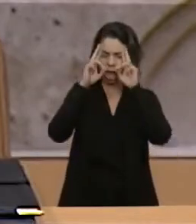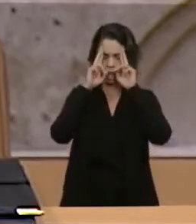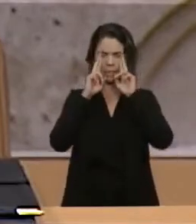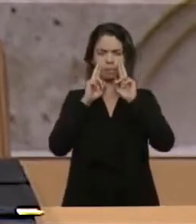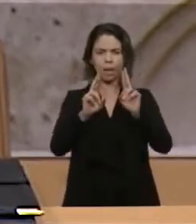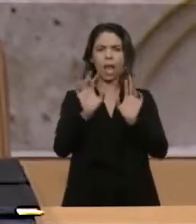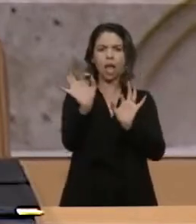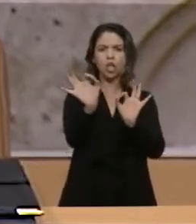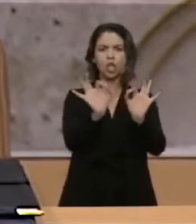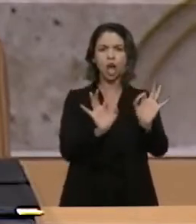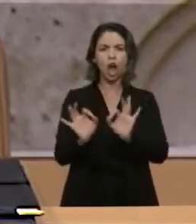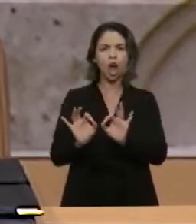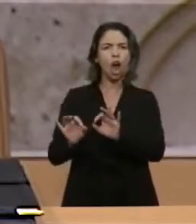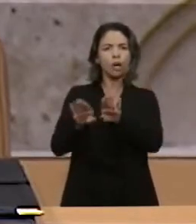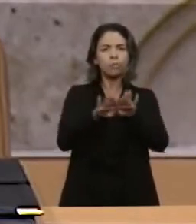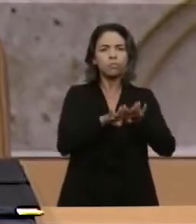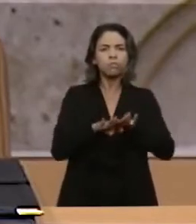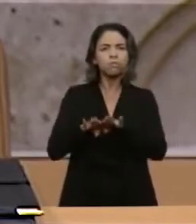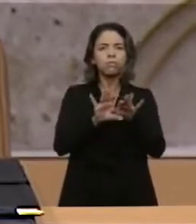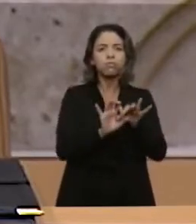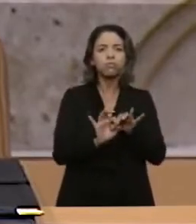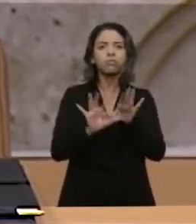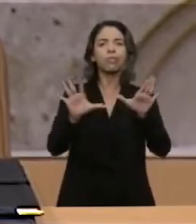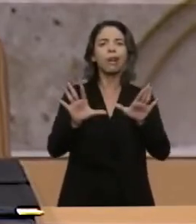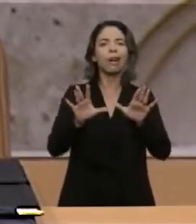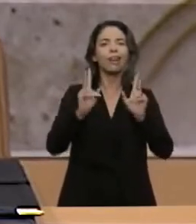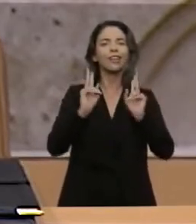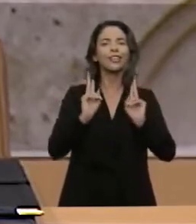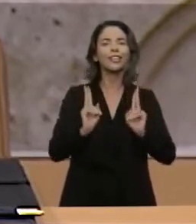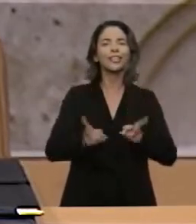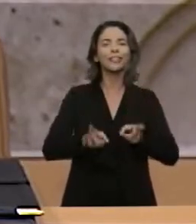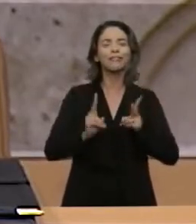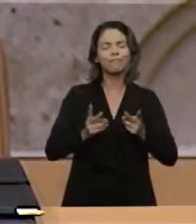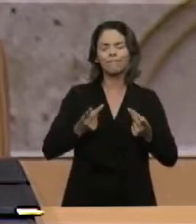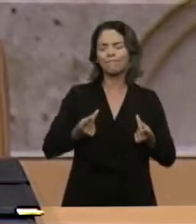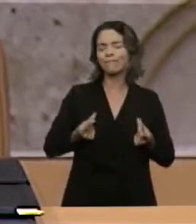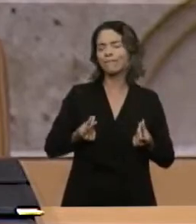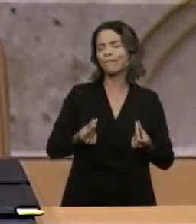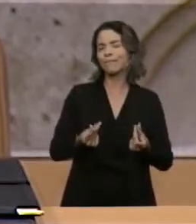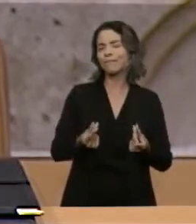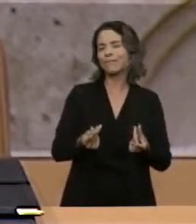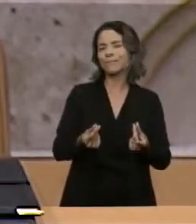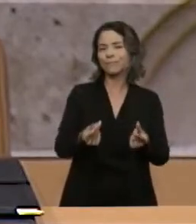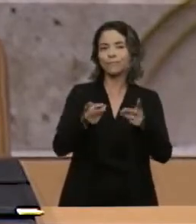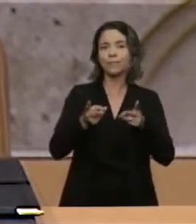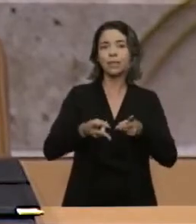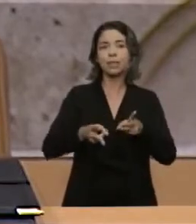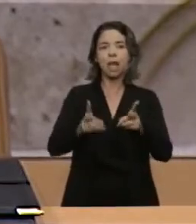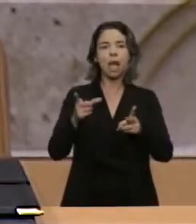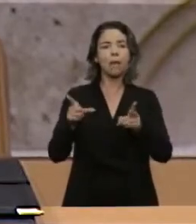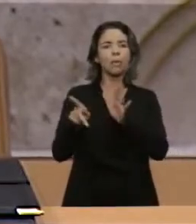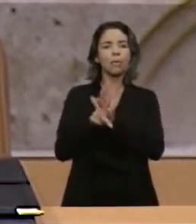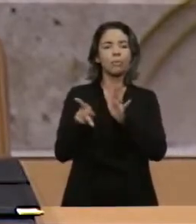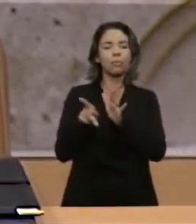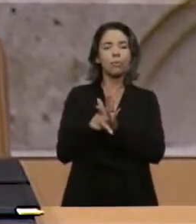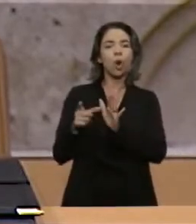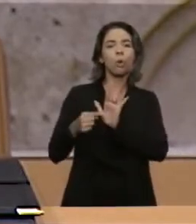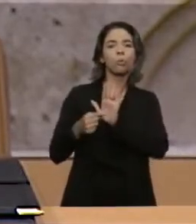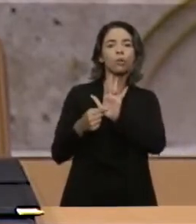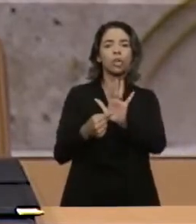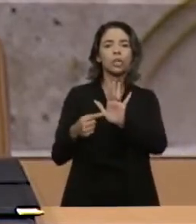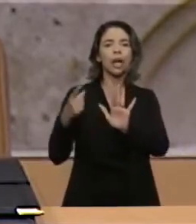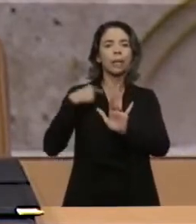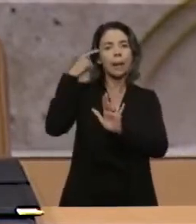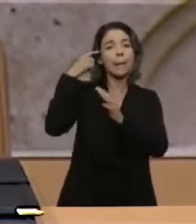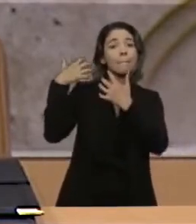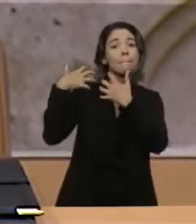ordem democrática continua e continuará a iluminar as mentes e os corações